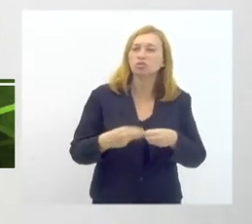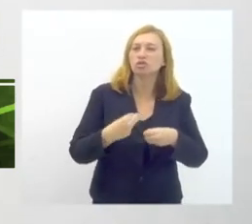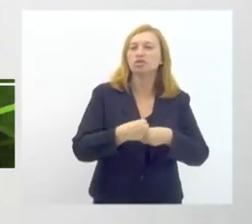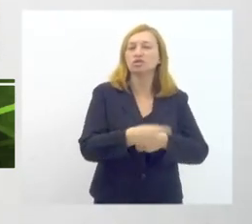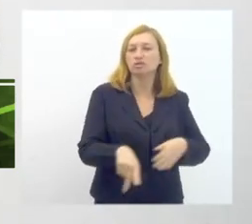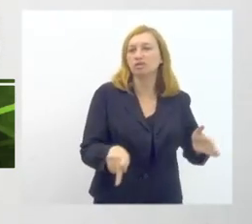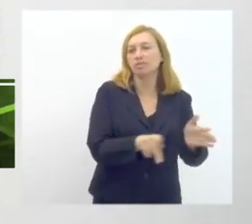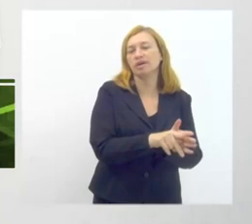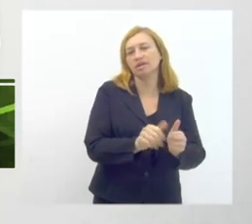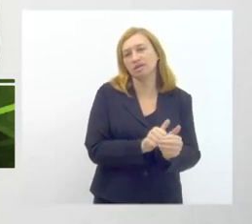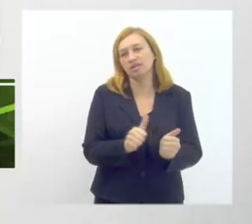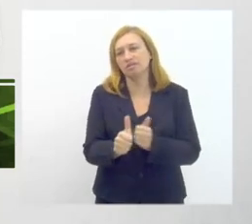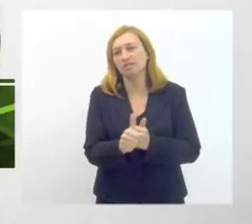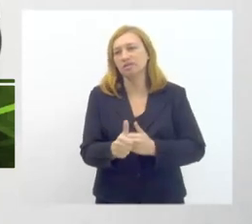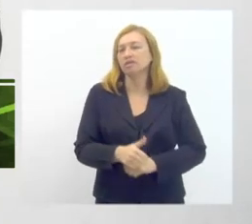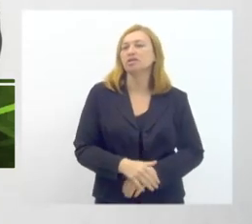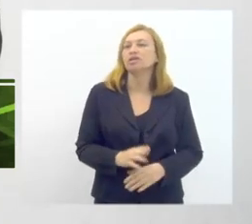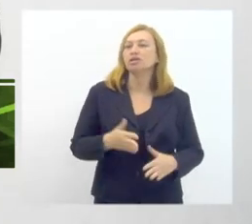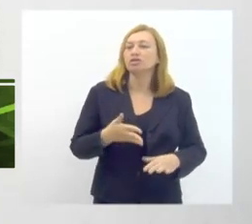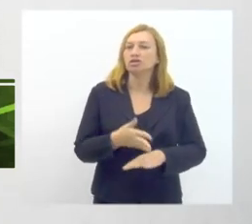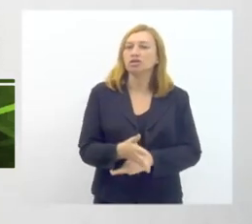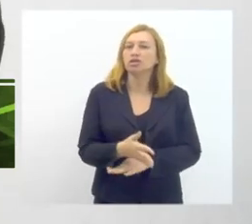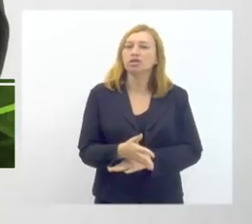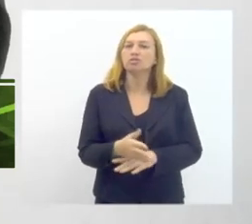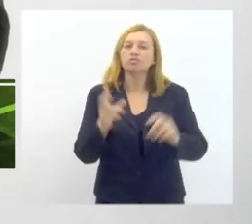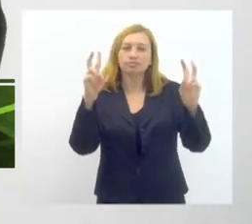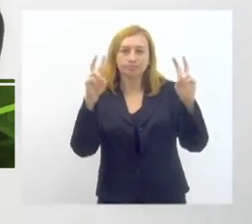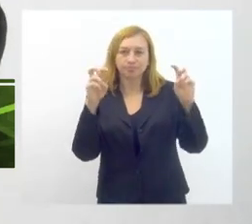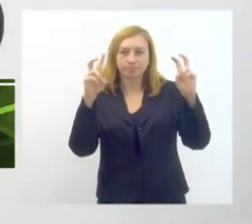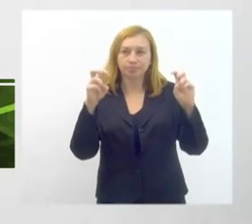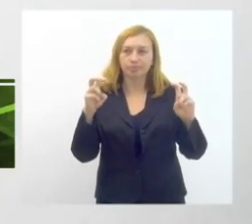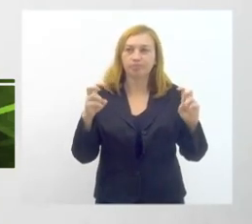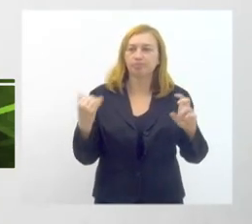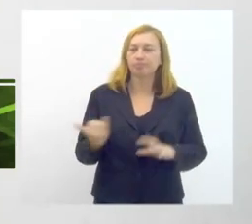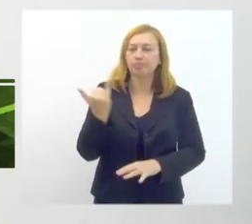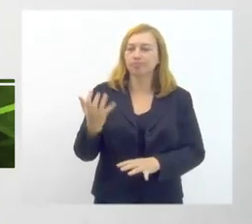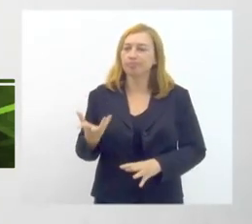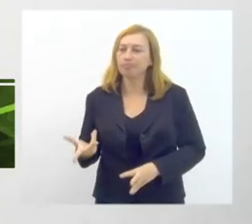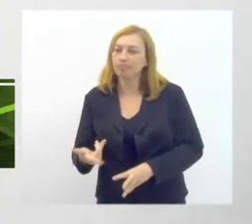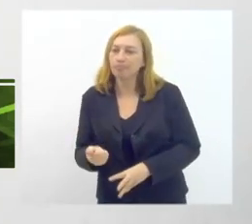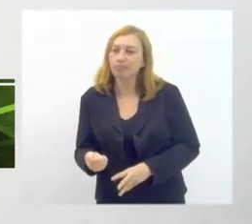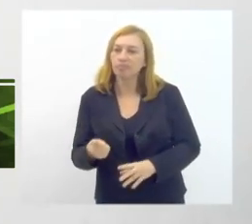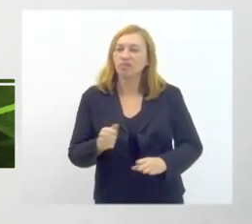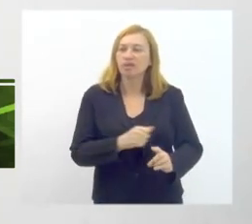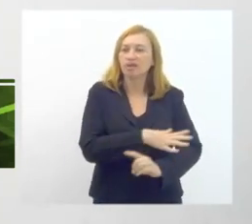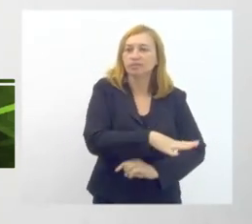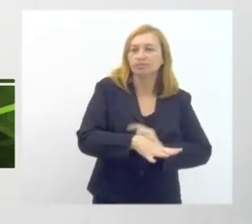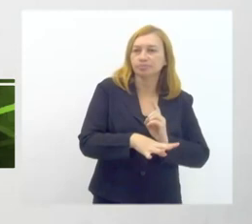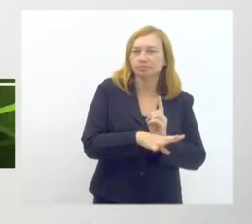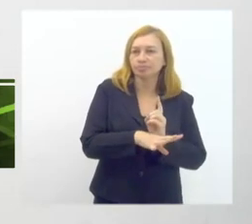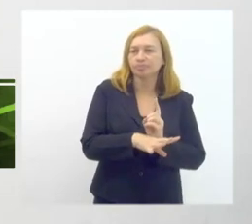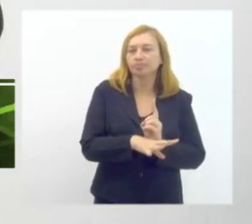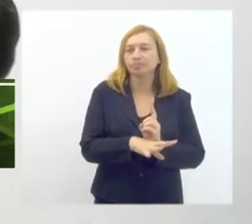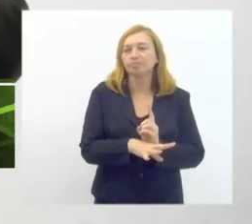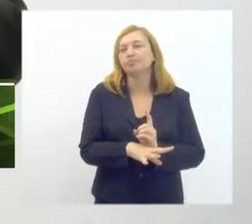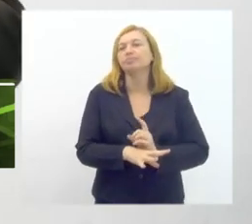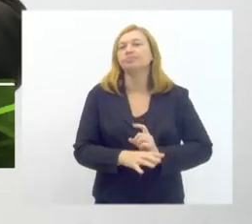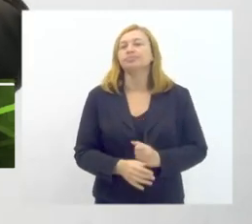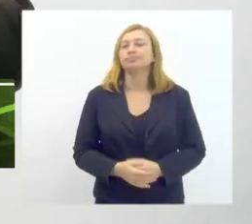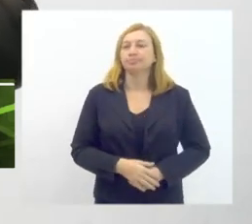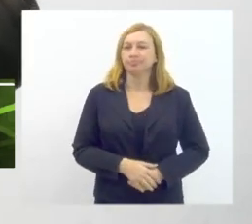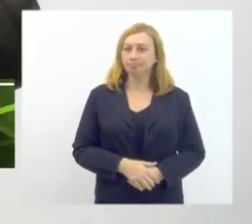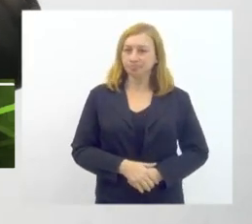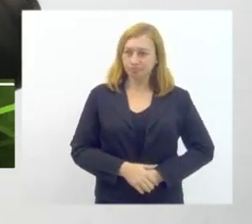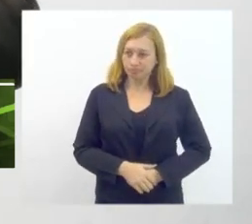fazem parte da Frente, chegando uma prestação temática de melhor qualidade aos cidadãos e cidadãs do